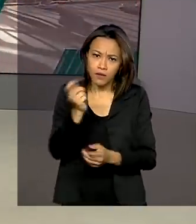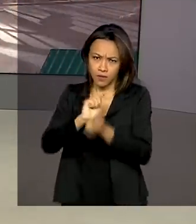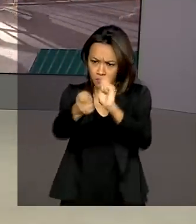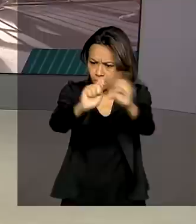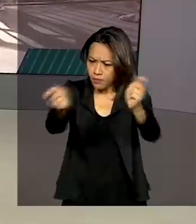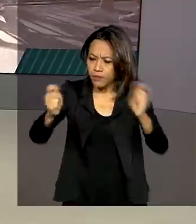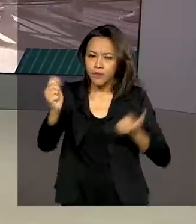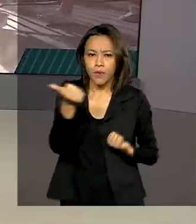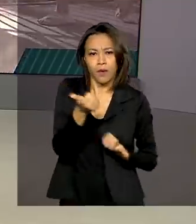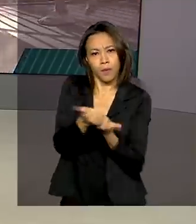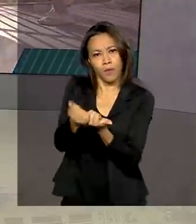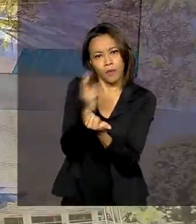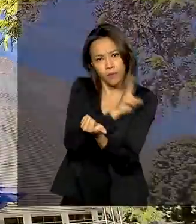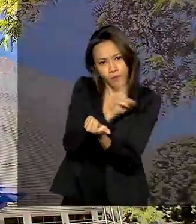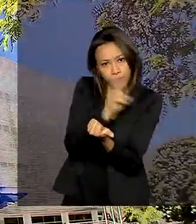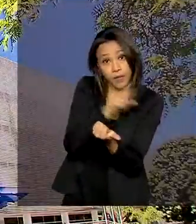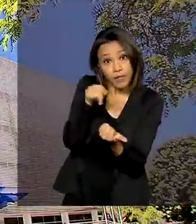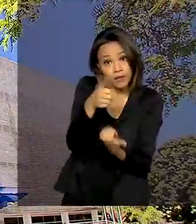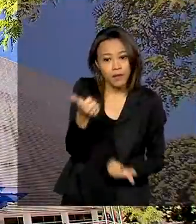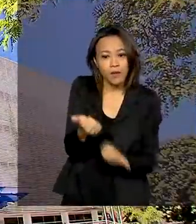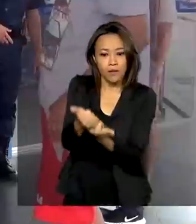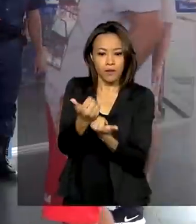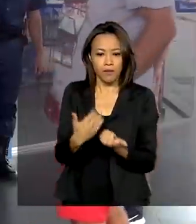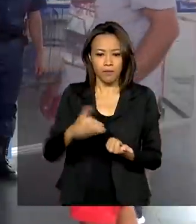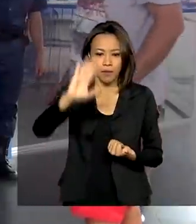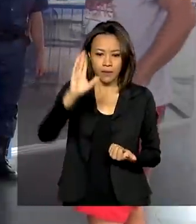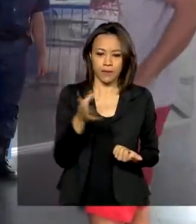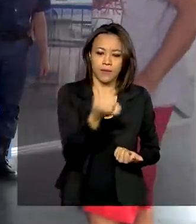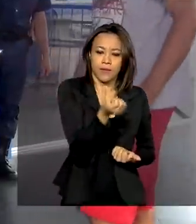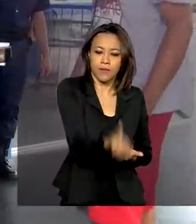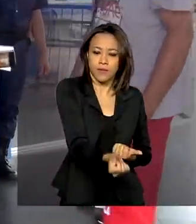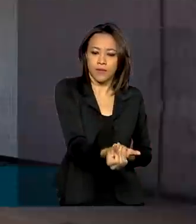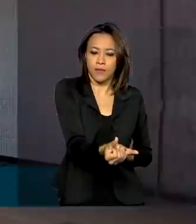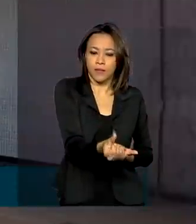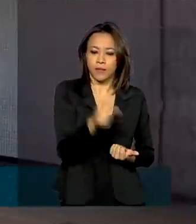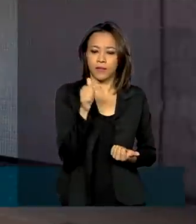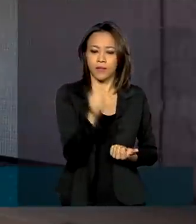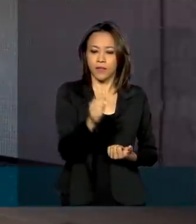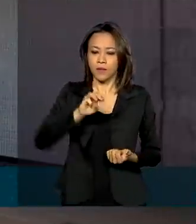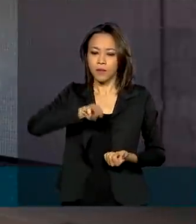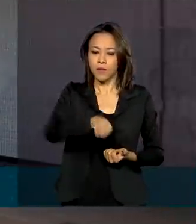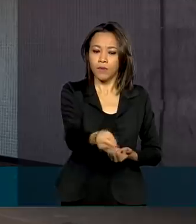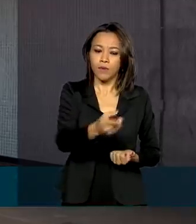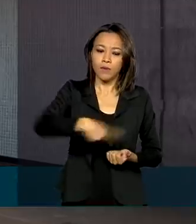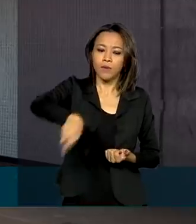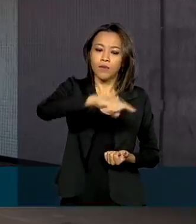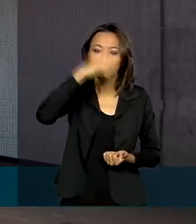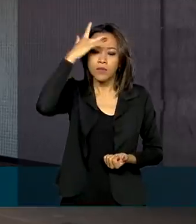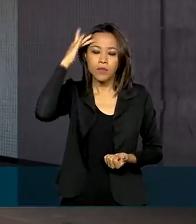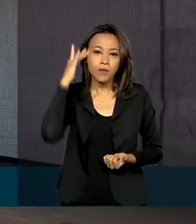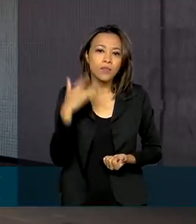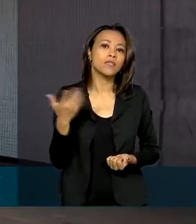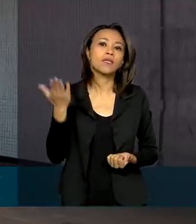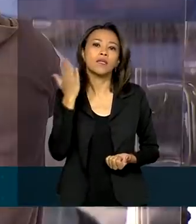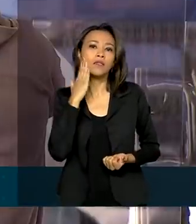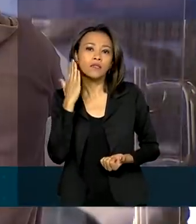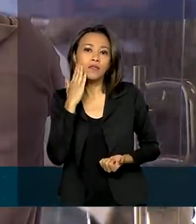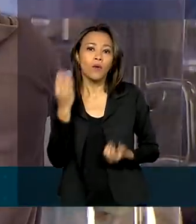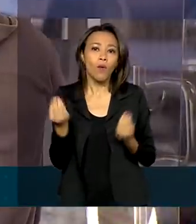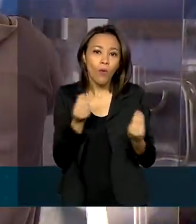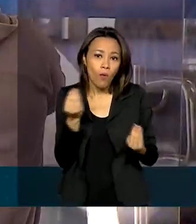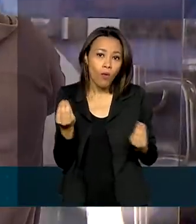emergencial. Um apoio que ajudou mais de 67 milhões de brasileiros a enfrentarem os efeitos da pandemia.